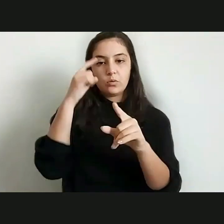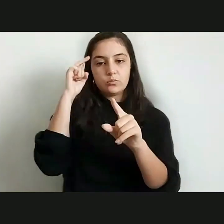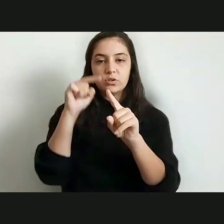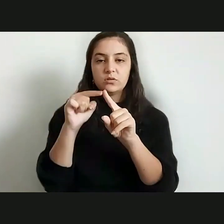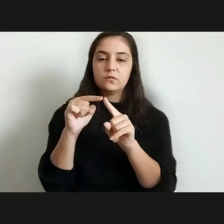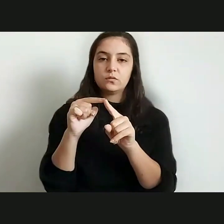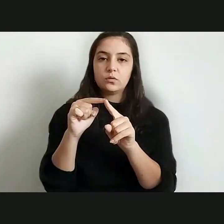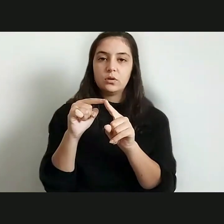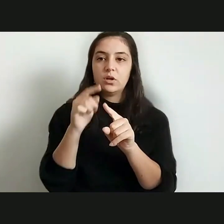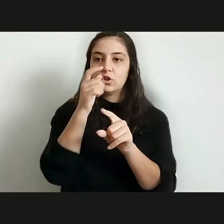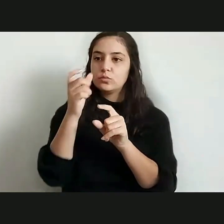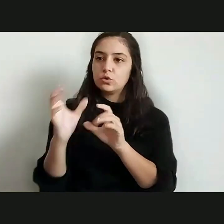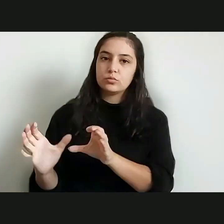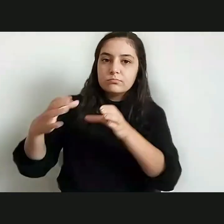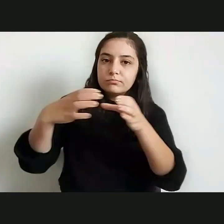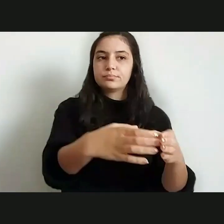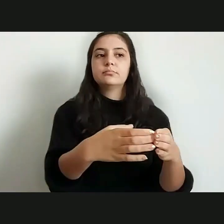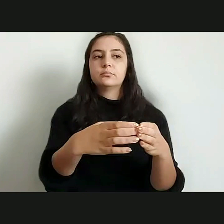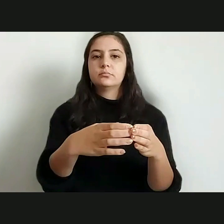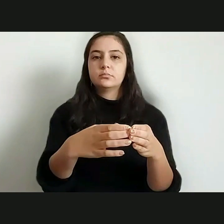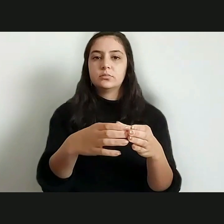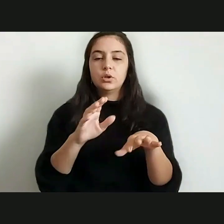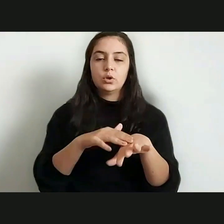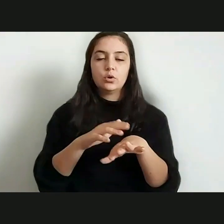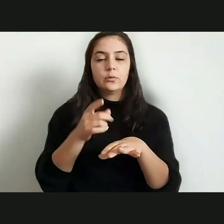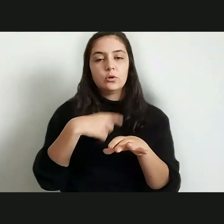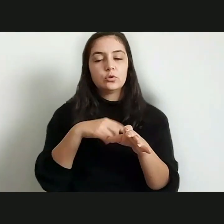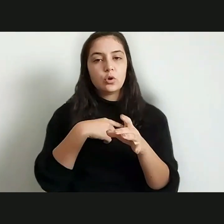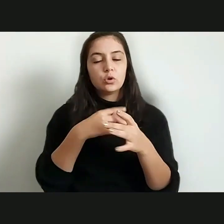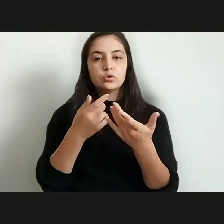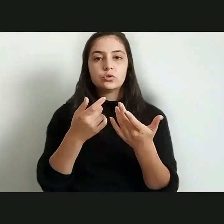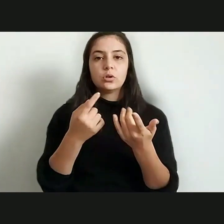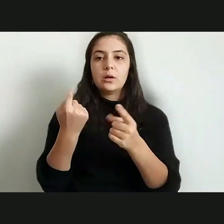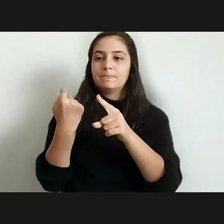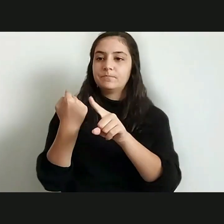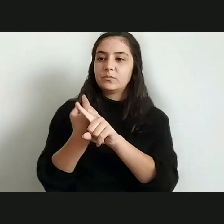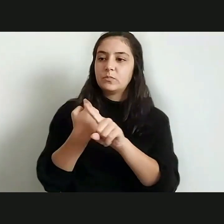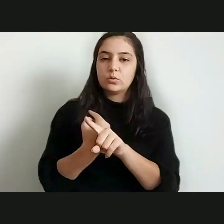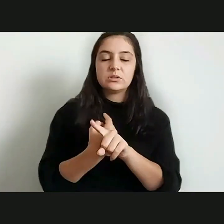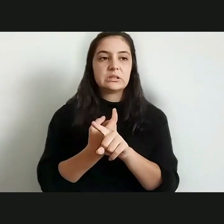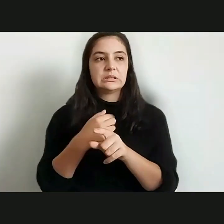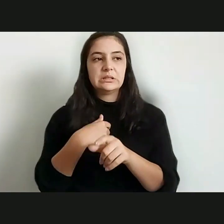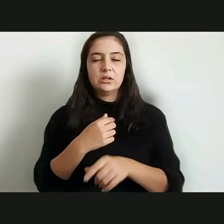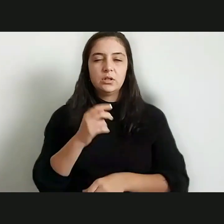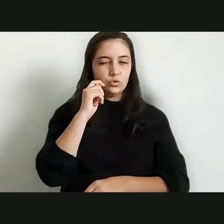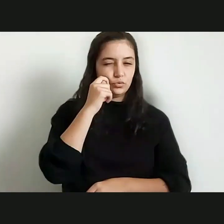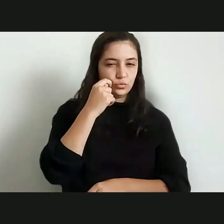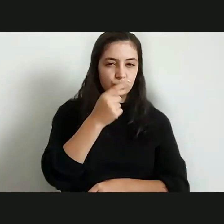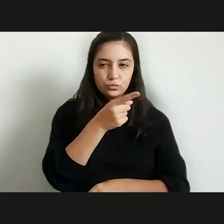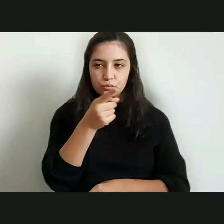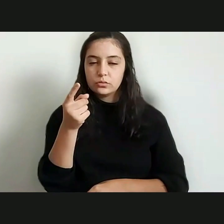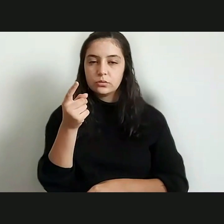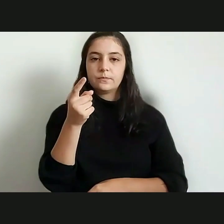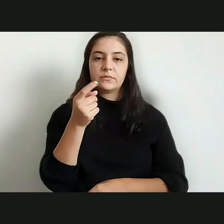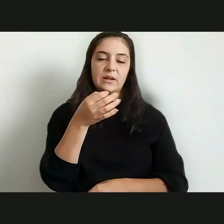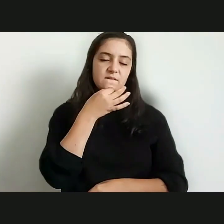as pessoas. Porque nós vamos enfrentar um contexto que é adverso, um contexto de desconfiança, muitas das vezes, como temos vindo a